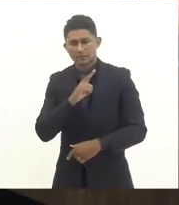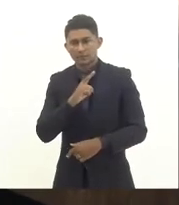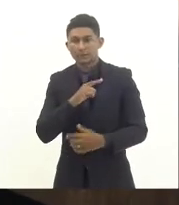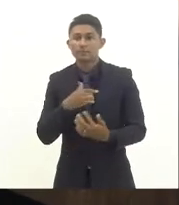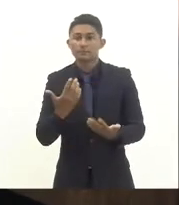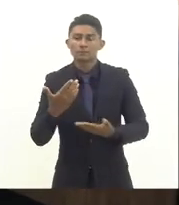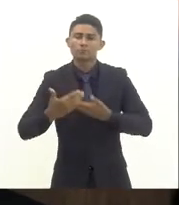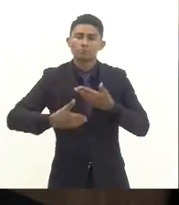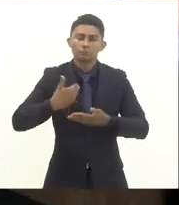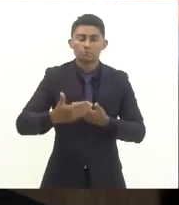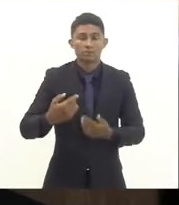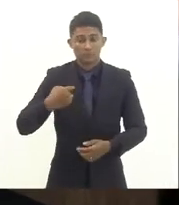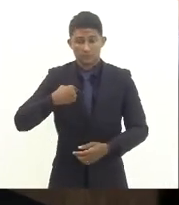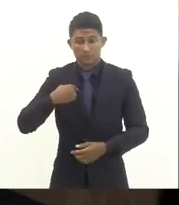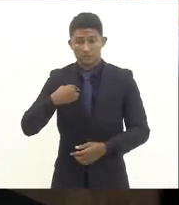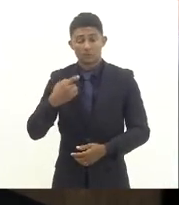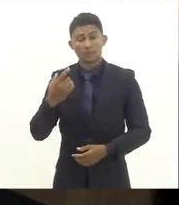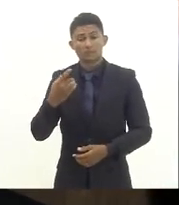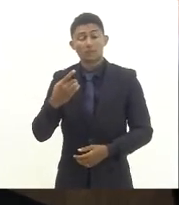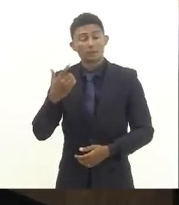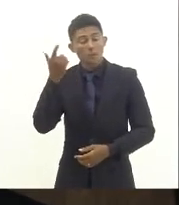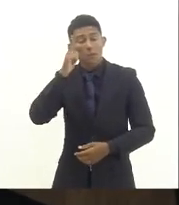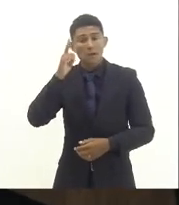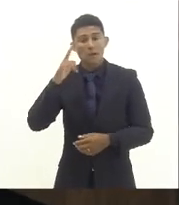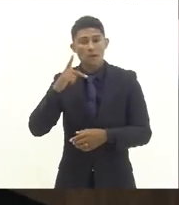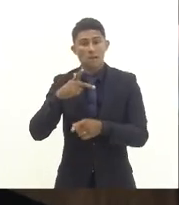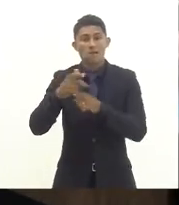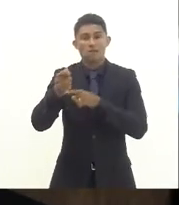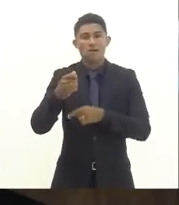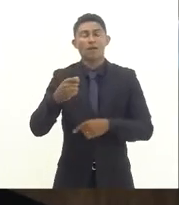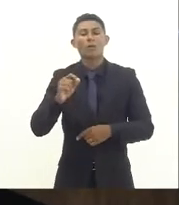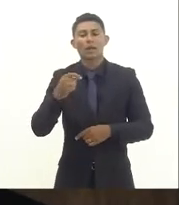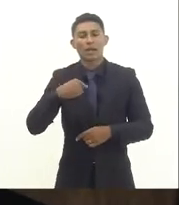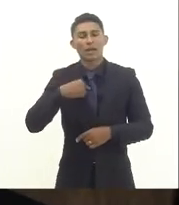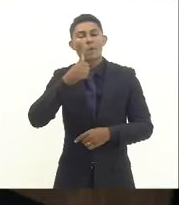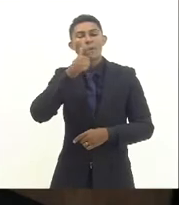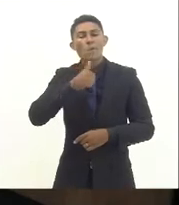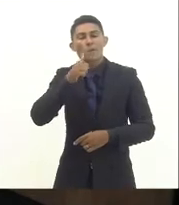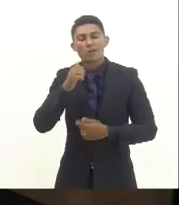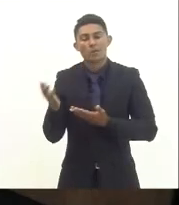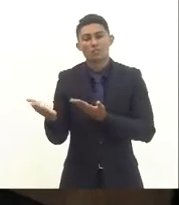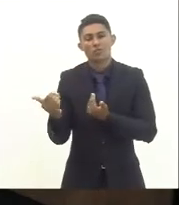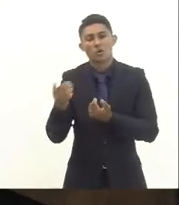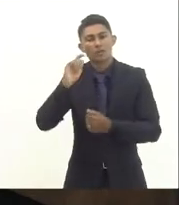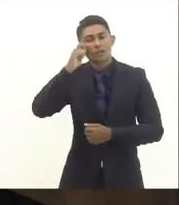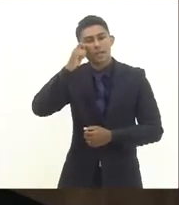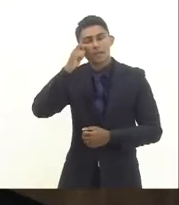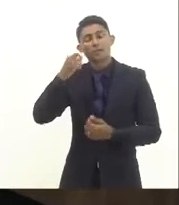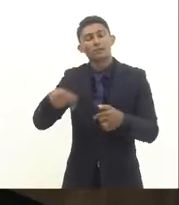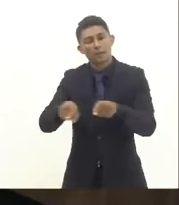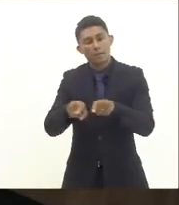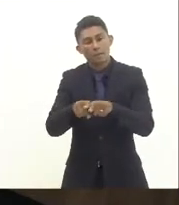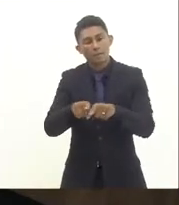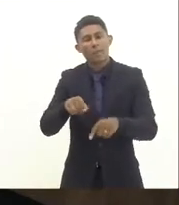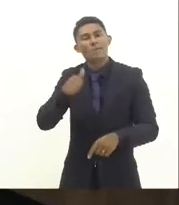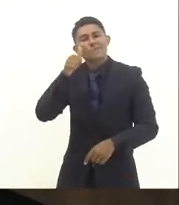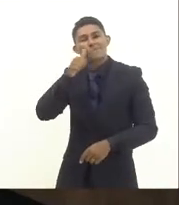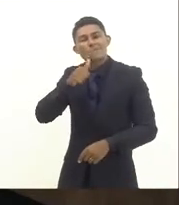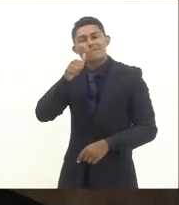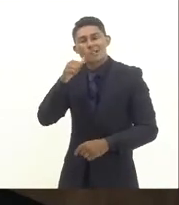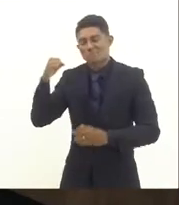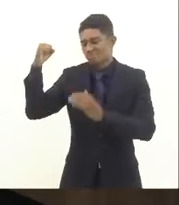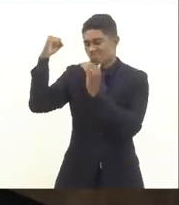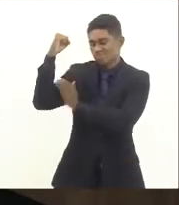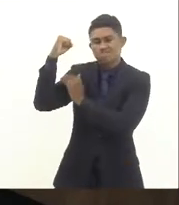foi Eleita com o slogan jovem negra feminista E aí a reflexão que quero trazer aqui nessa declaração